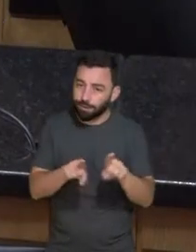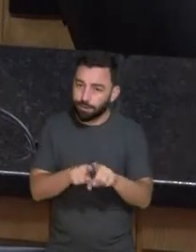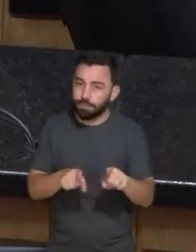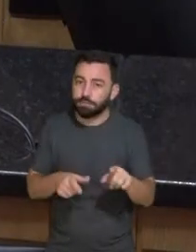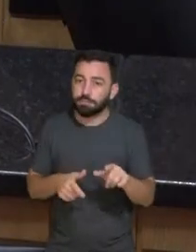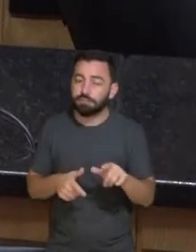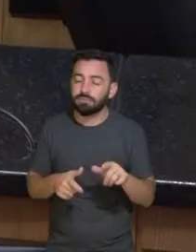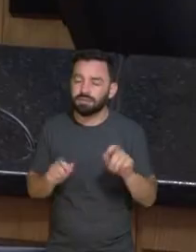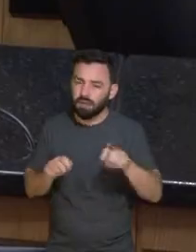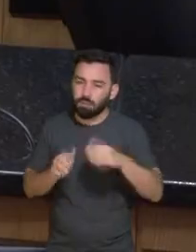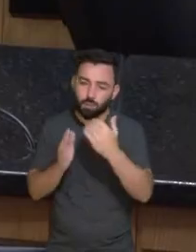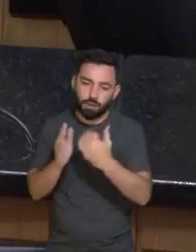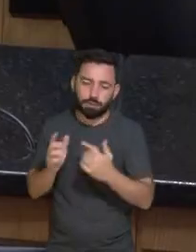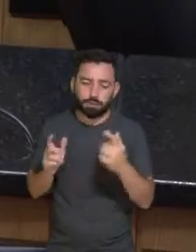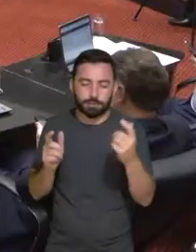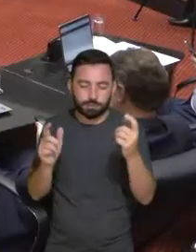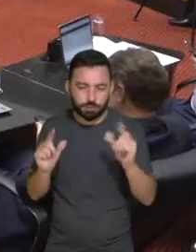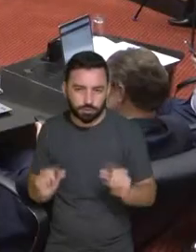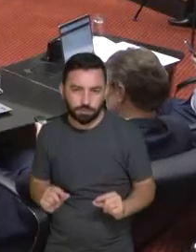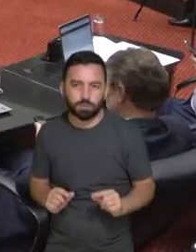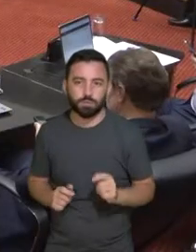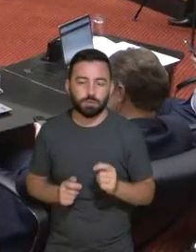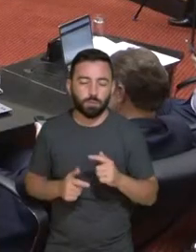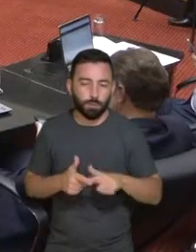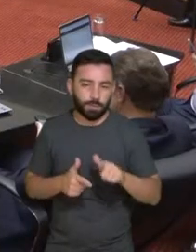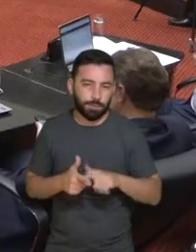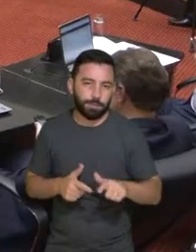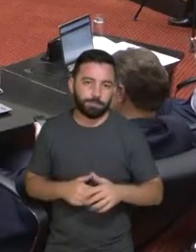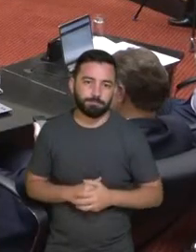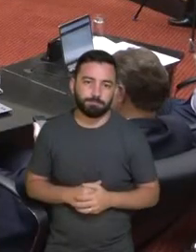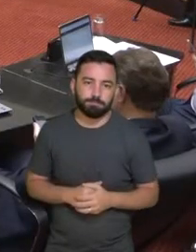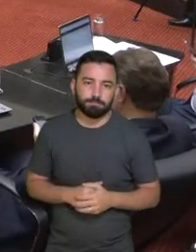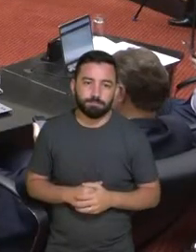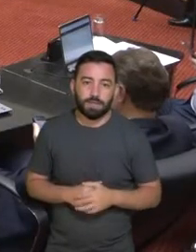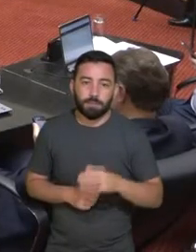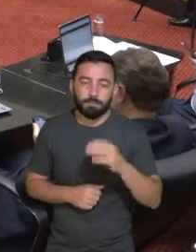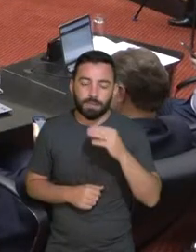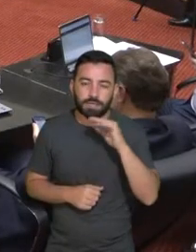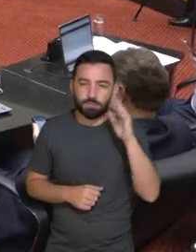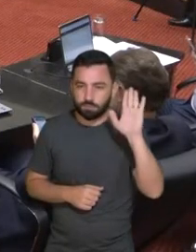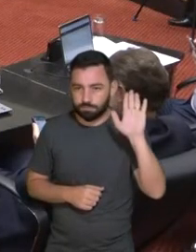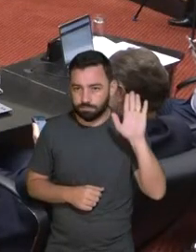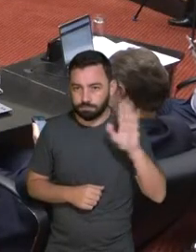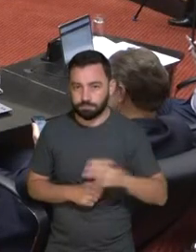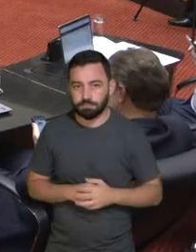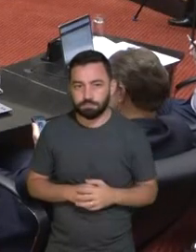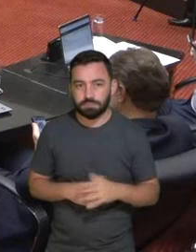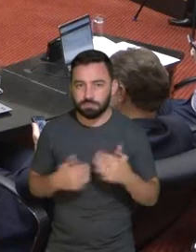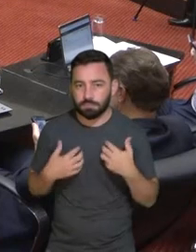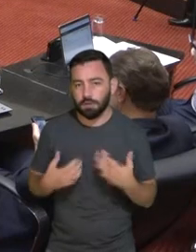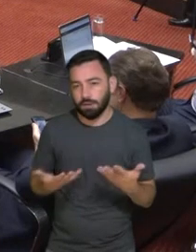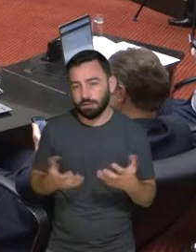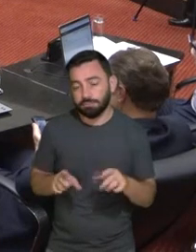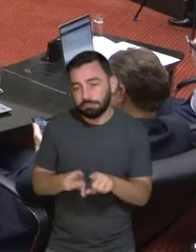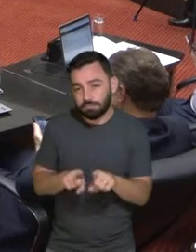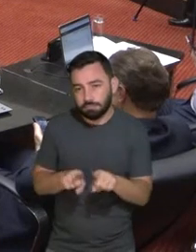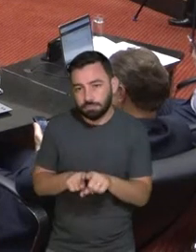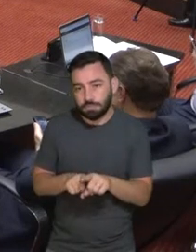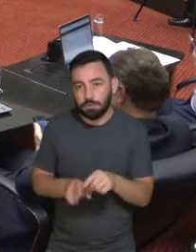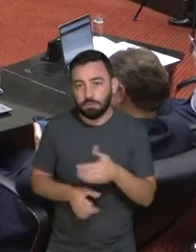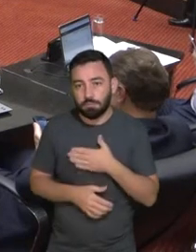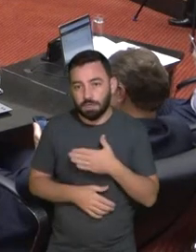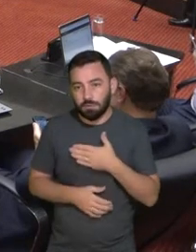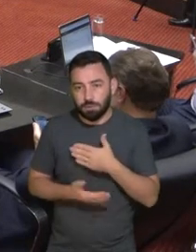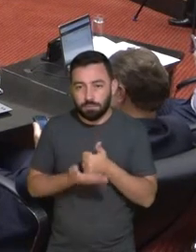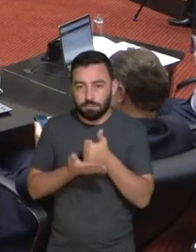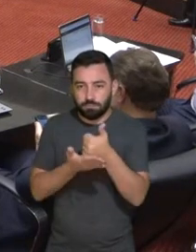ajudar a minimizar. Muito obrigado, senhor presidente. Deputado Marquito. Obrigado, senhor presidente. Eu queria também fazer uma